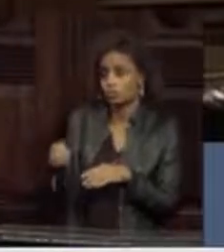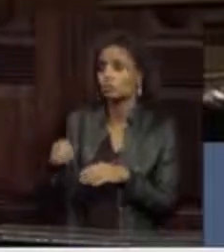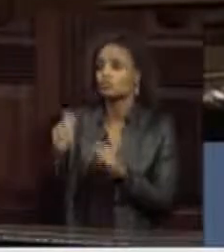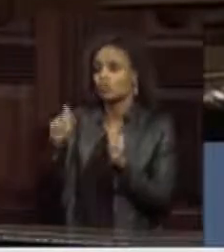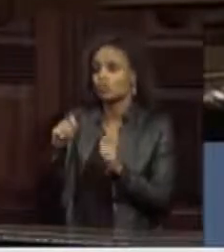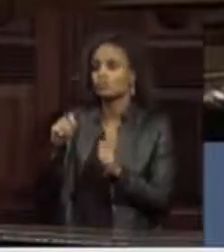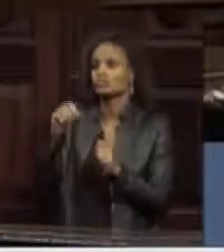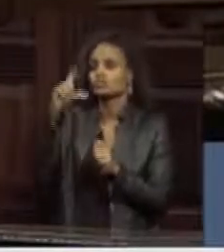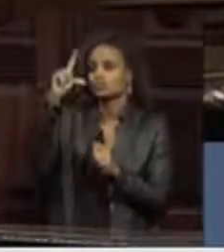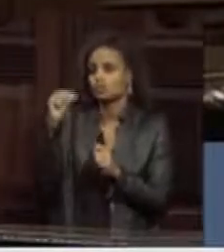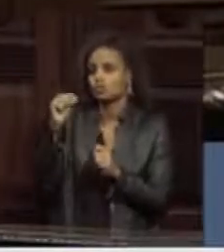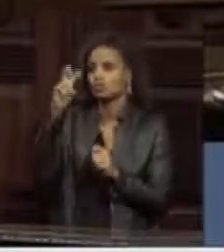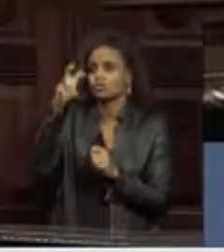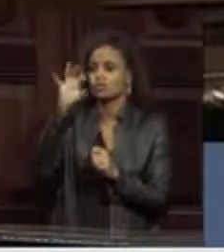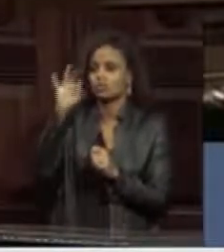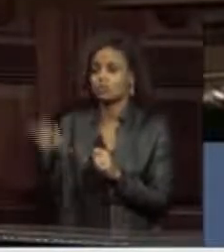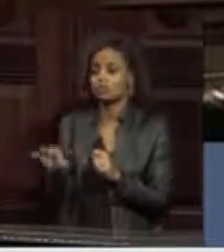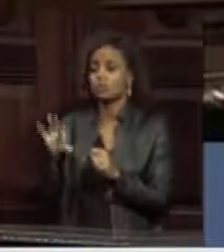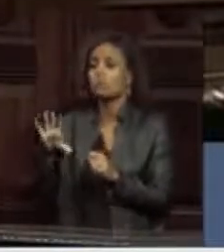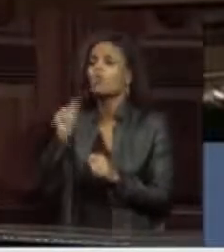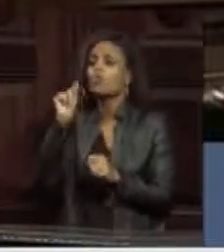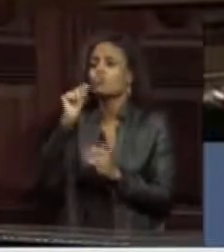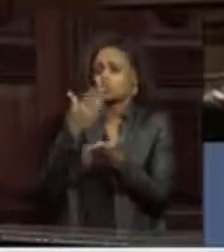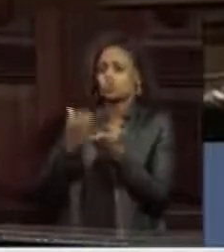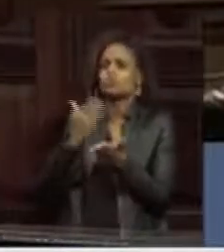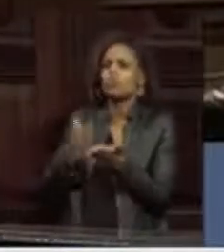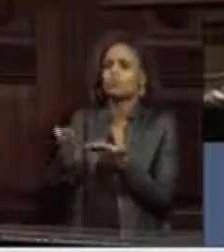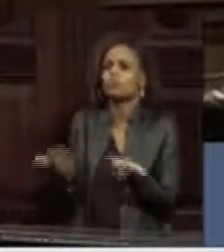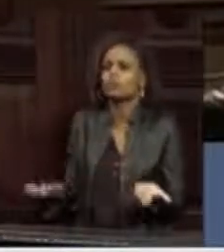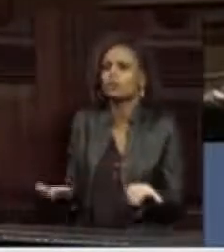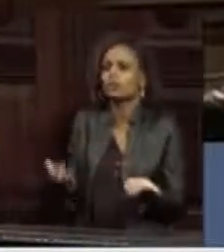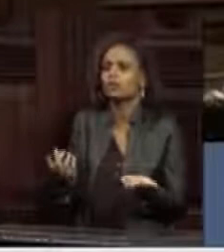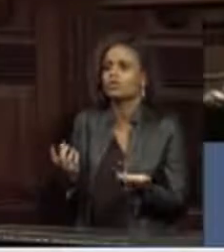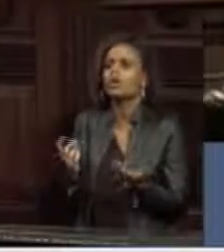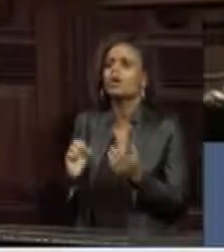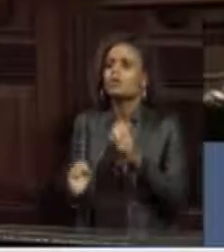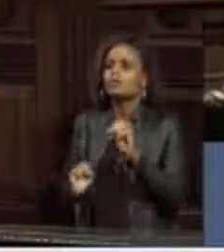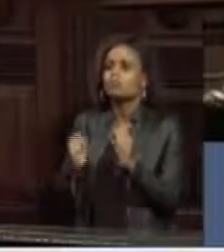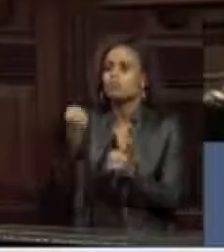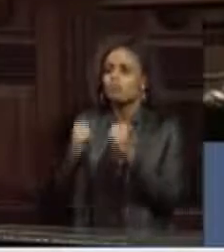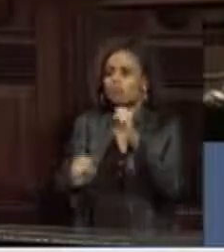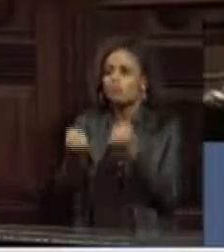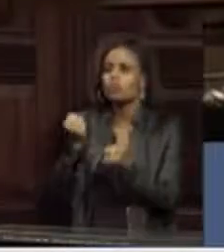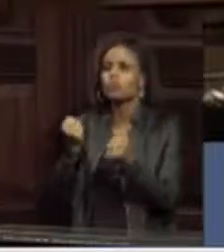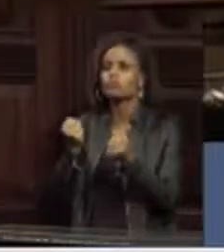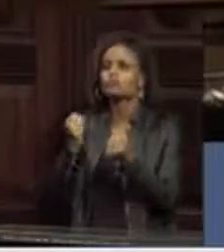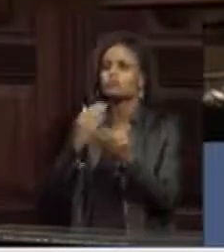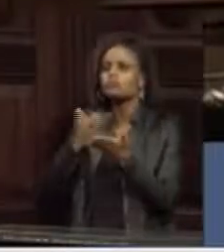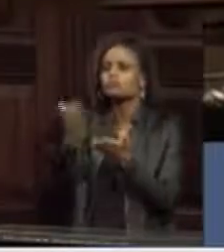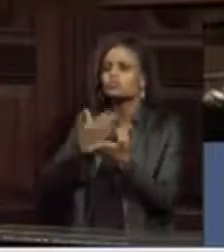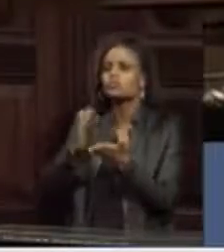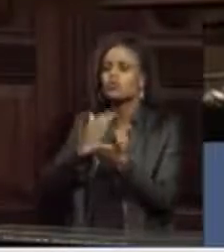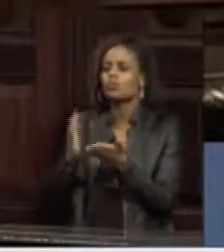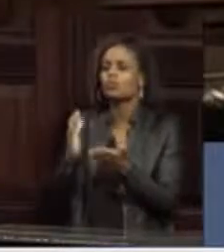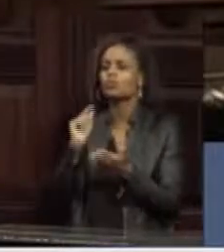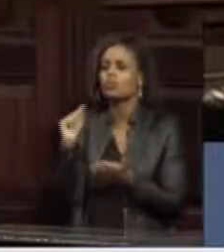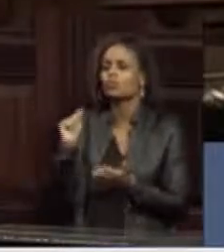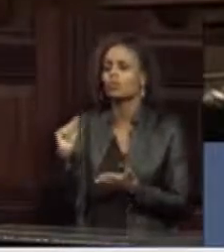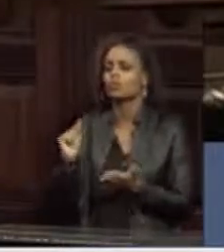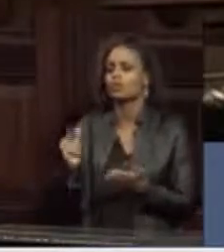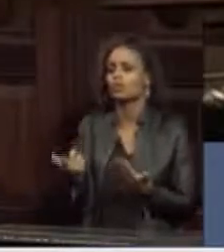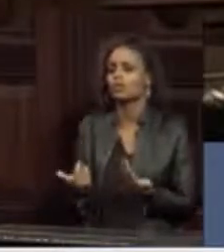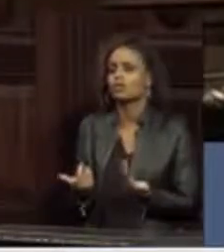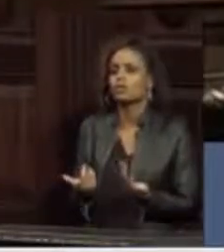da curva, daquilo que é produção excedente, visto que nós já comprovamos aqui,